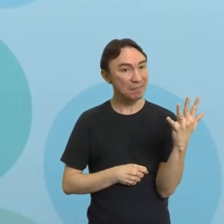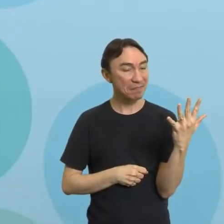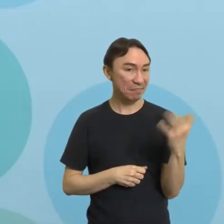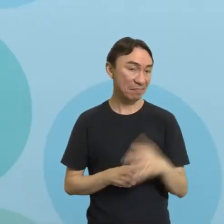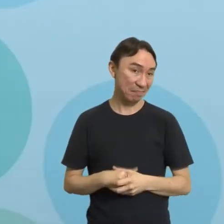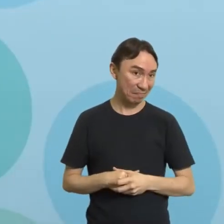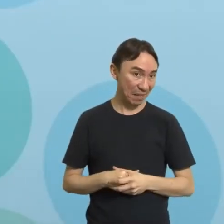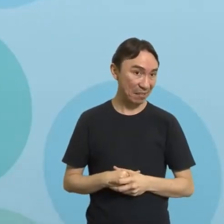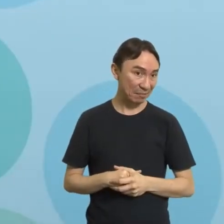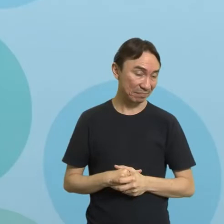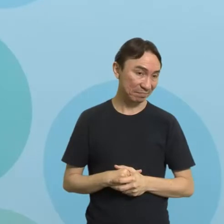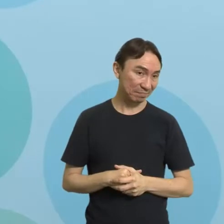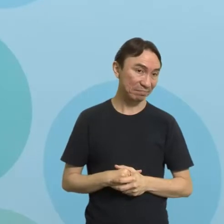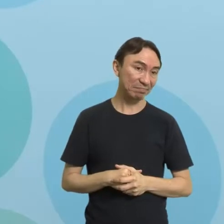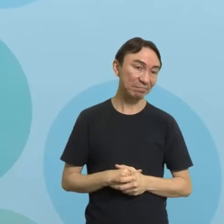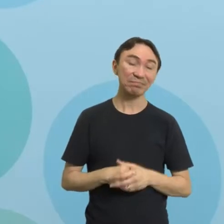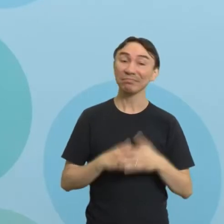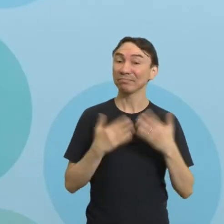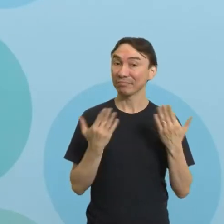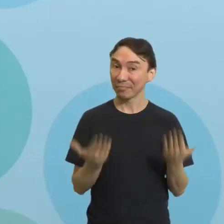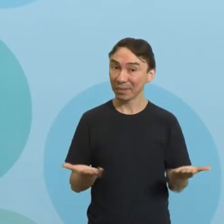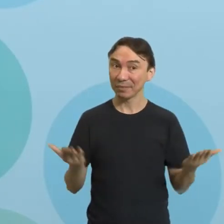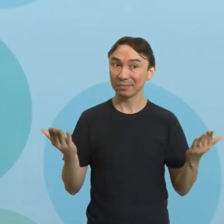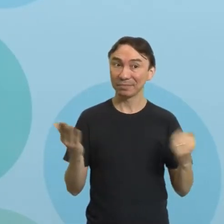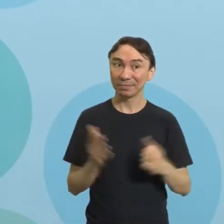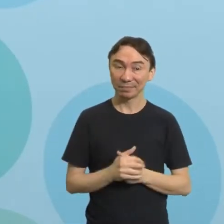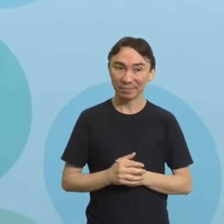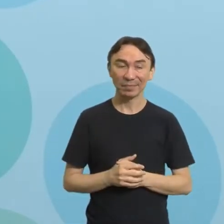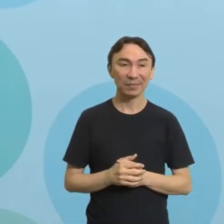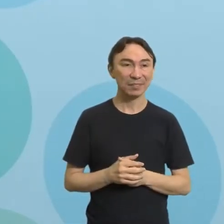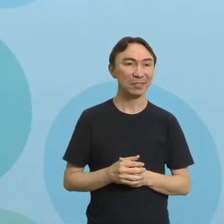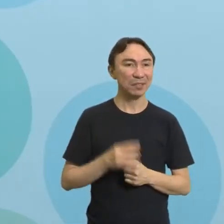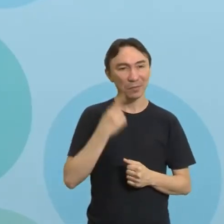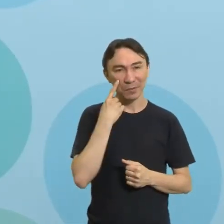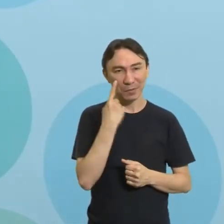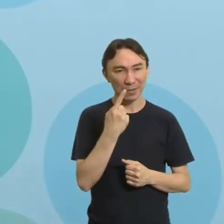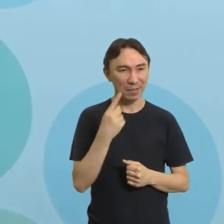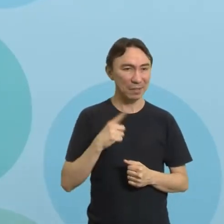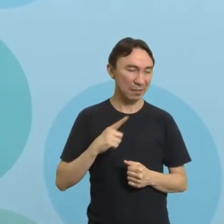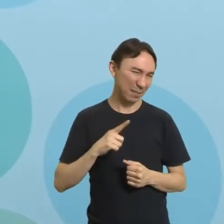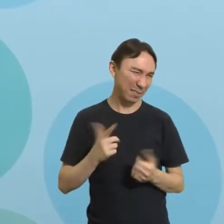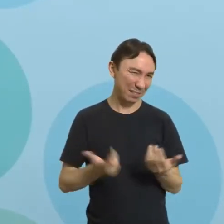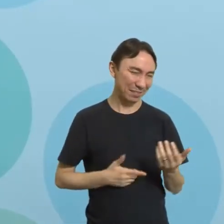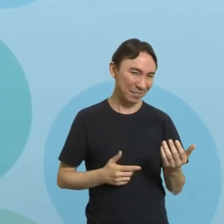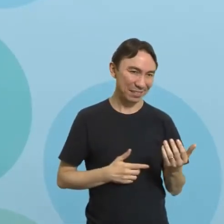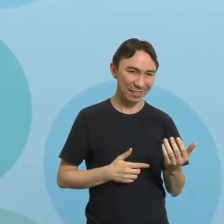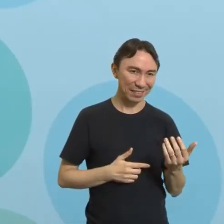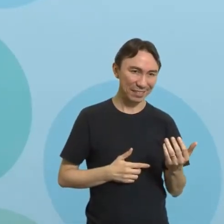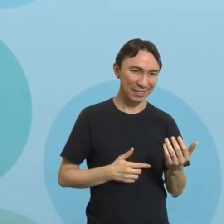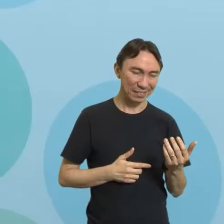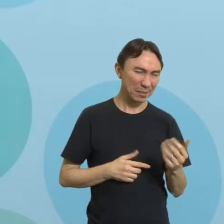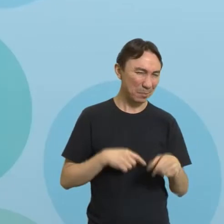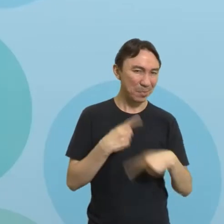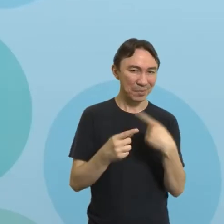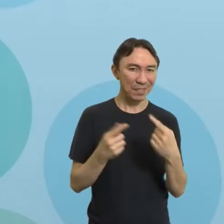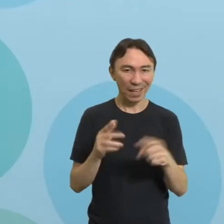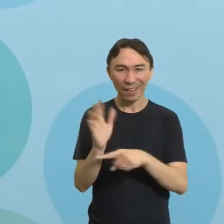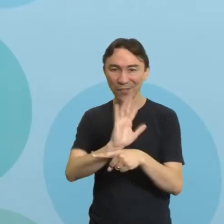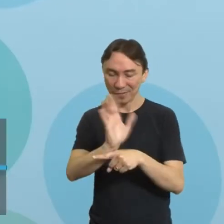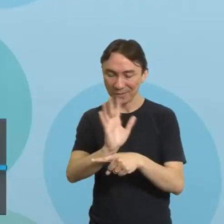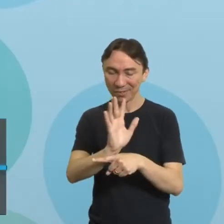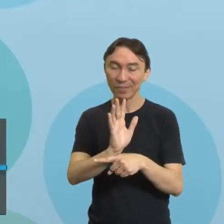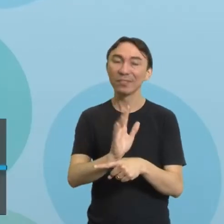Bom, então, vocês viram aí um trechinho, caso queiram continuar, o vídeo